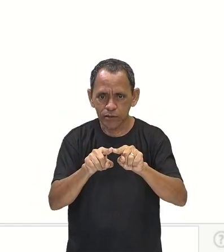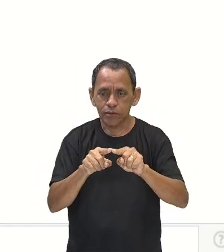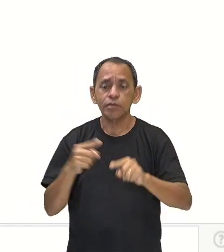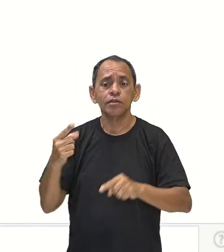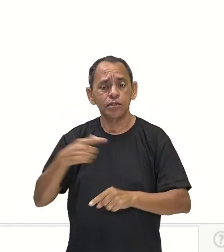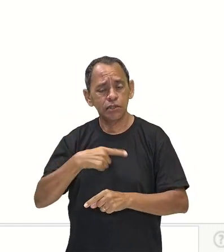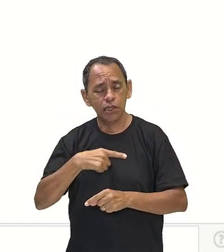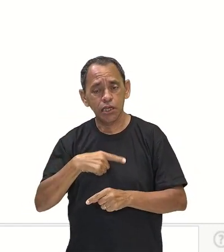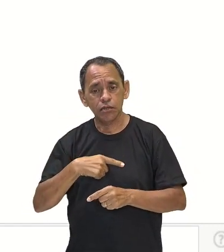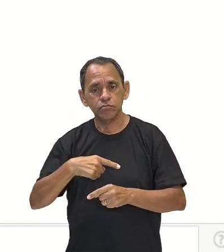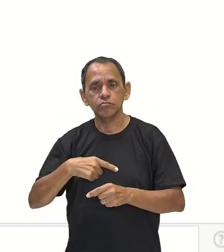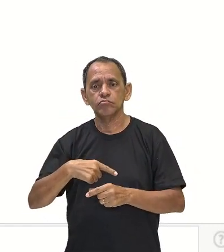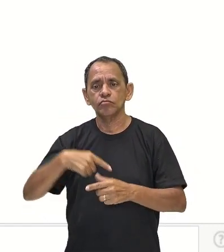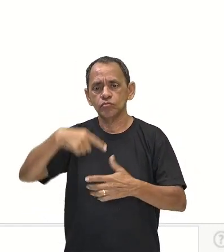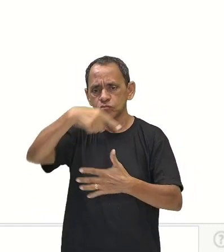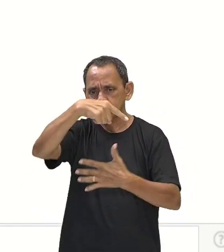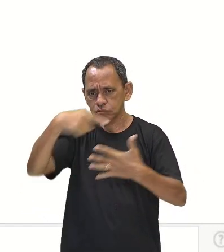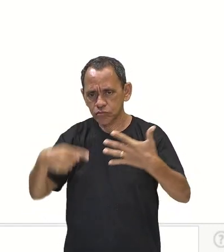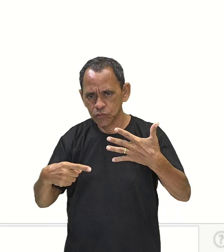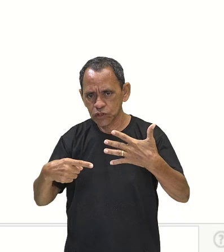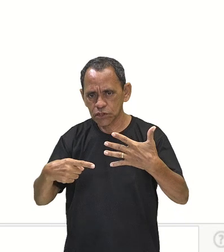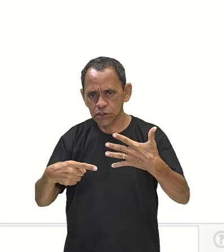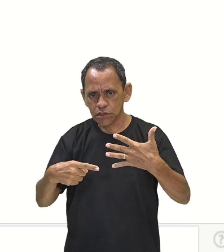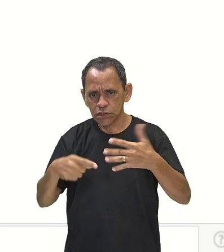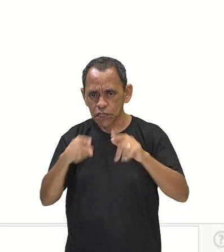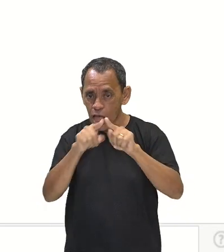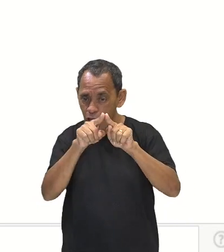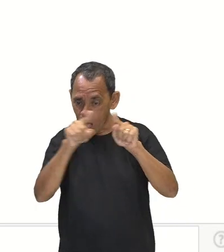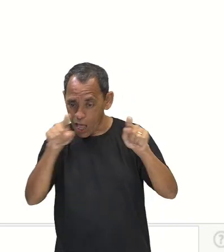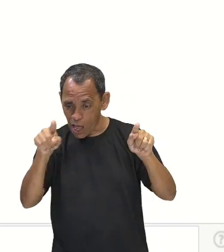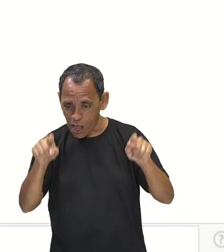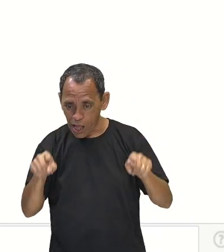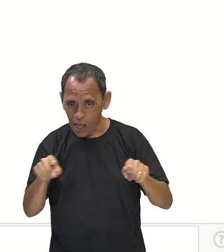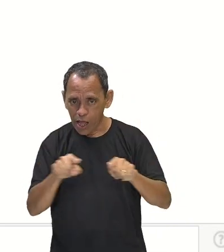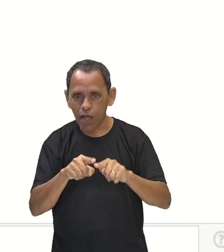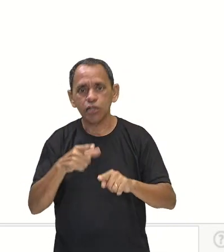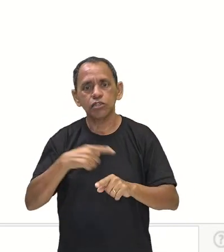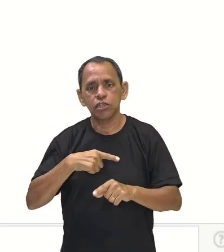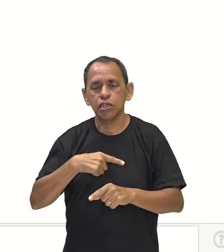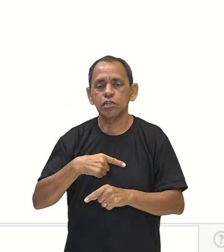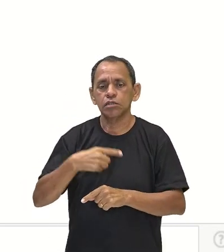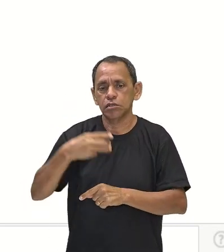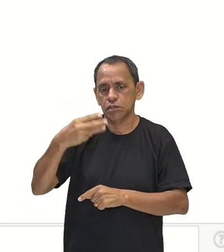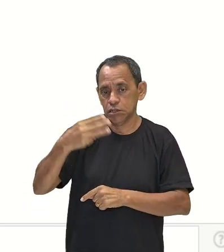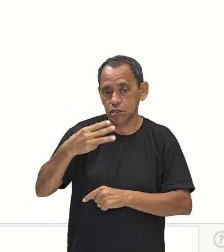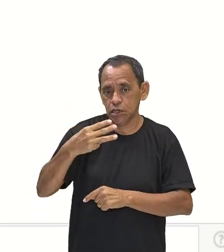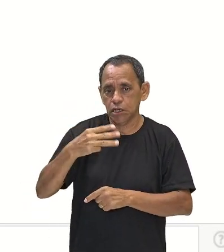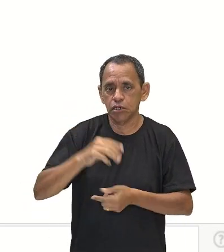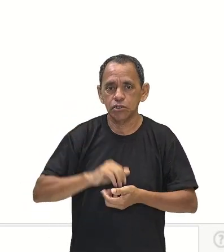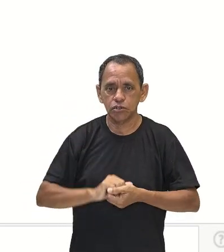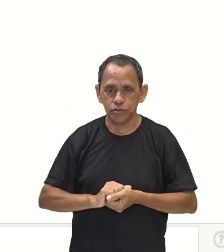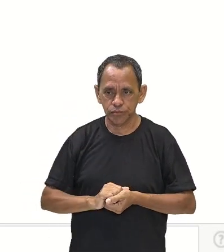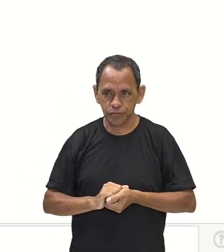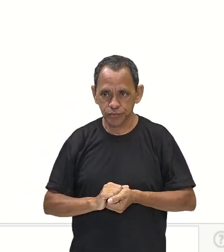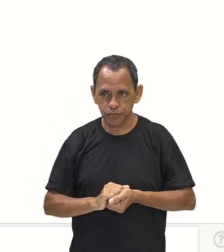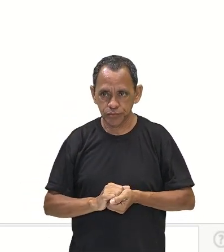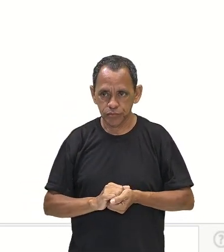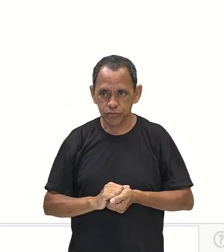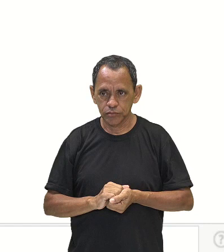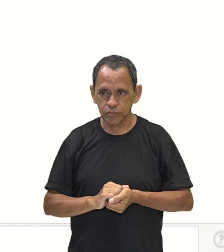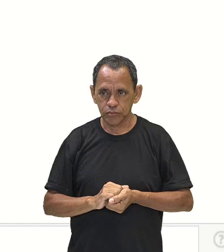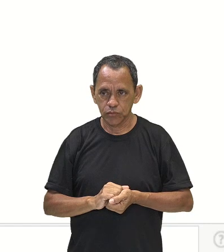aqui, 4, 5, 6 arestas. Aí, fazendo a planificação dele,